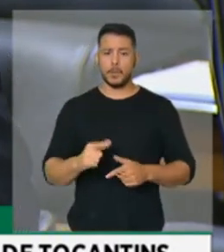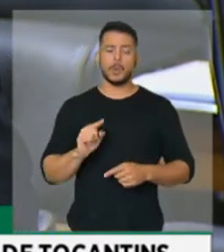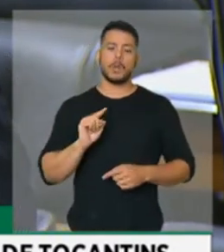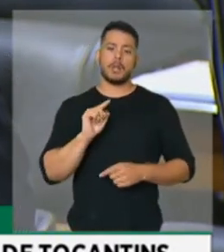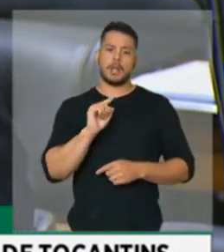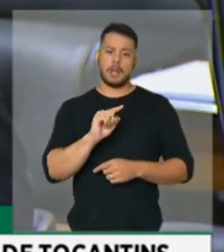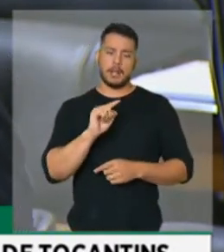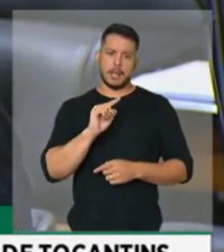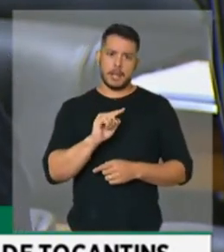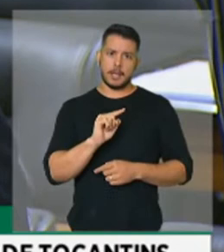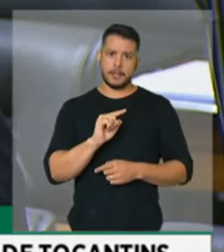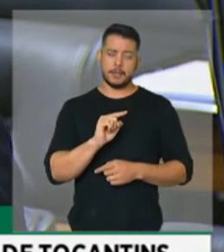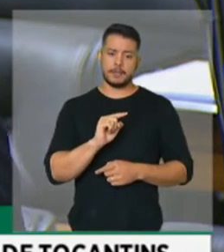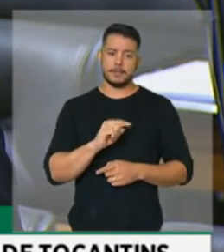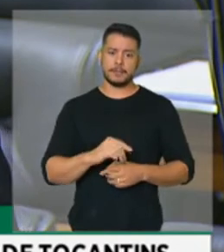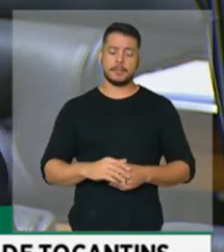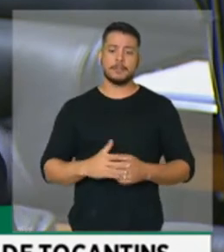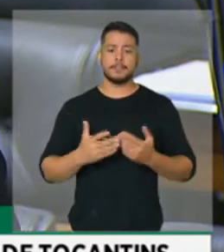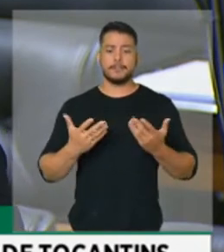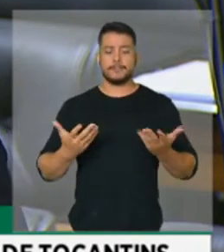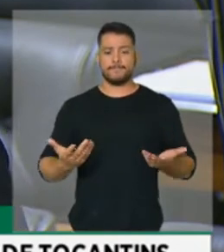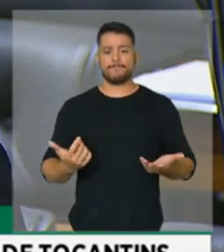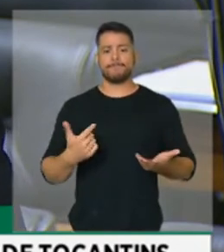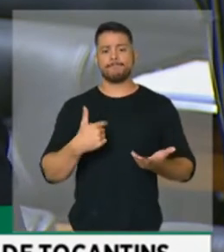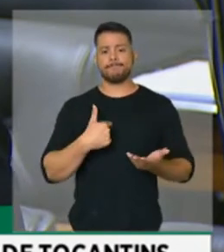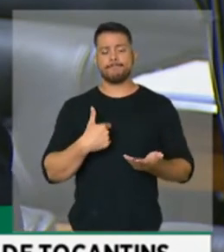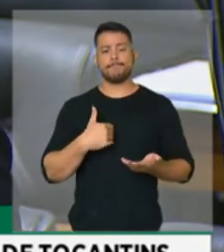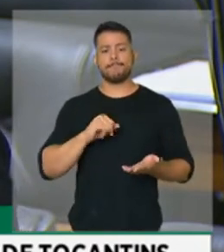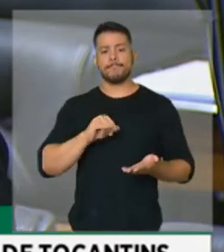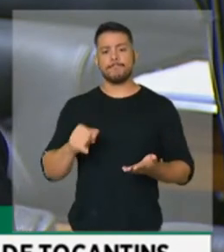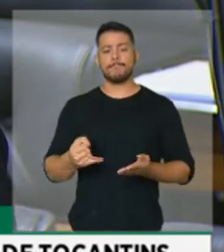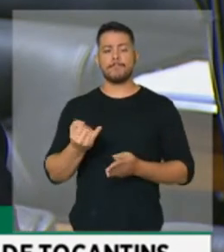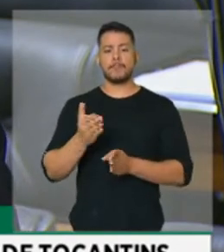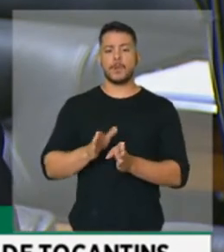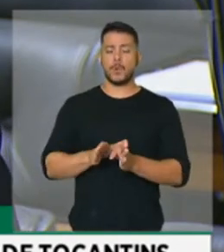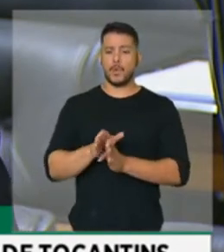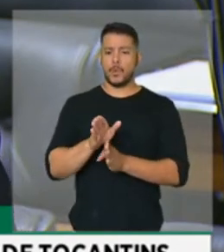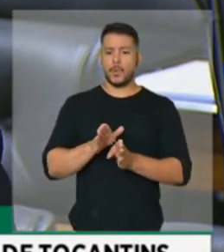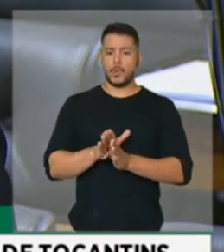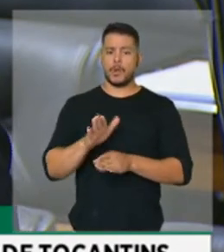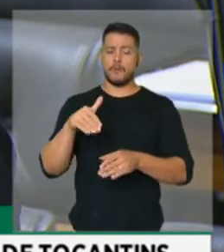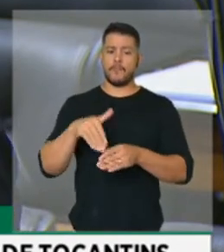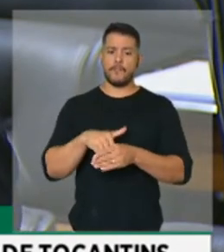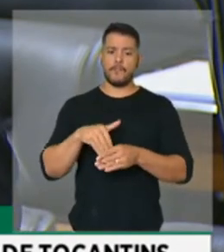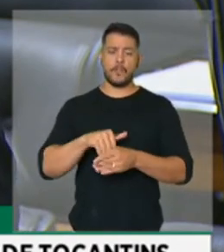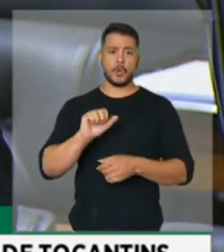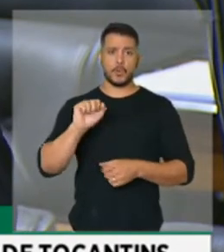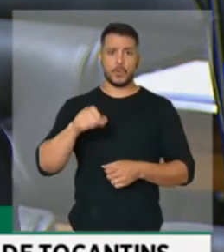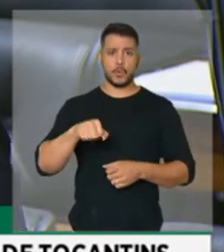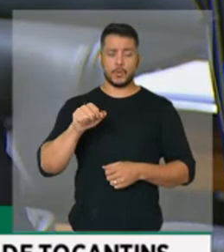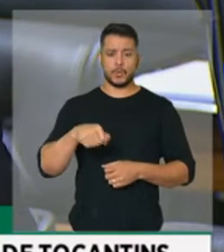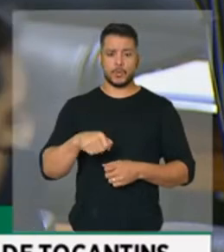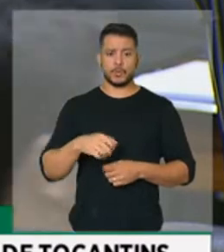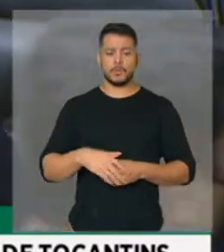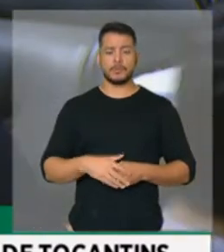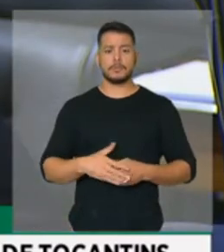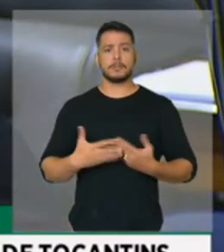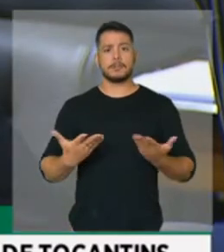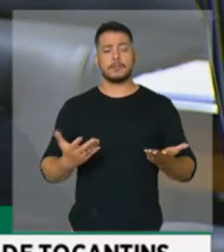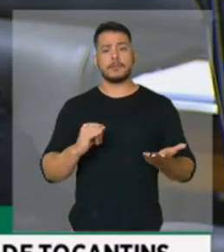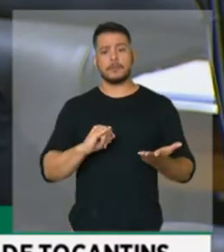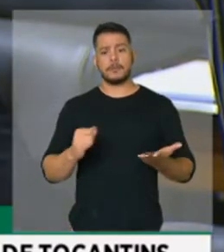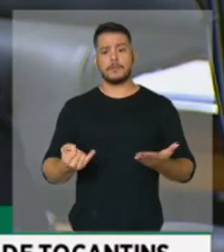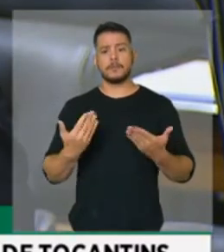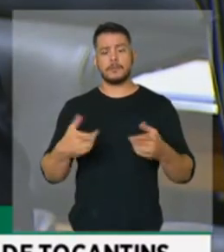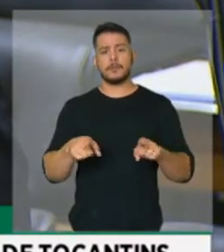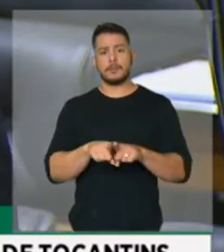através dessa PEC, eu quero aqui orientar, em nome do Solidariedade, encaminhar o voto sim. Desde já pedir a quebra do